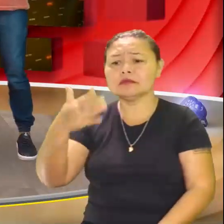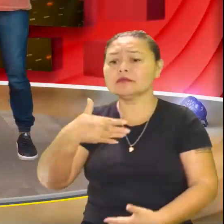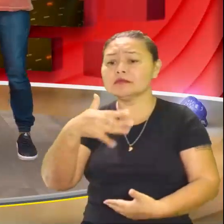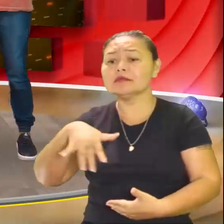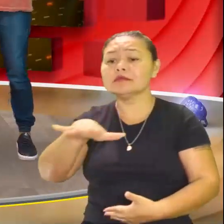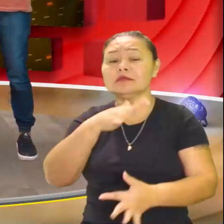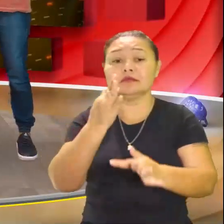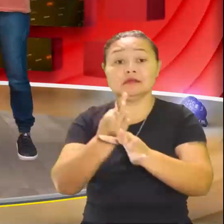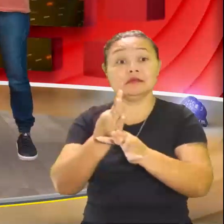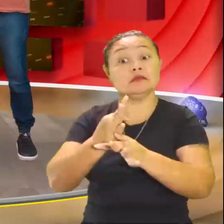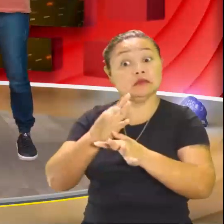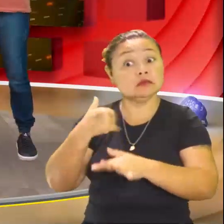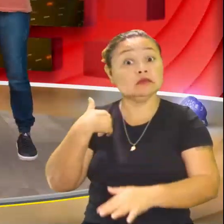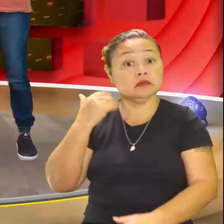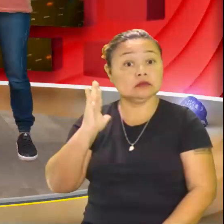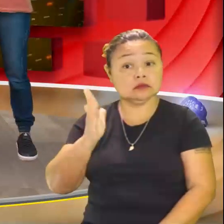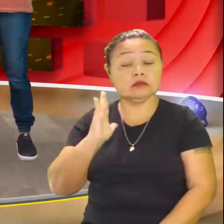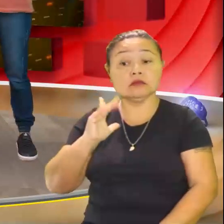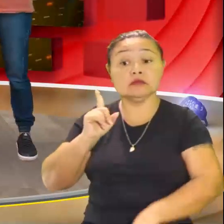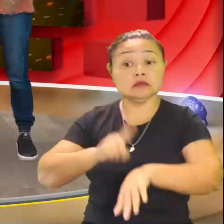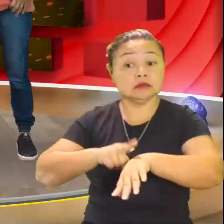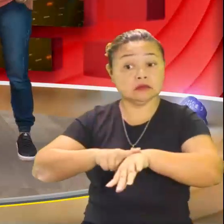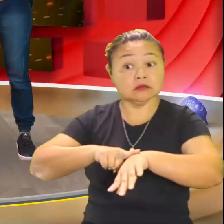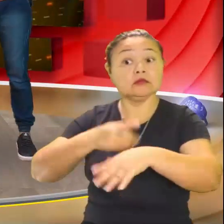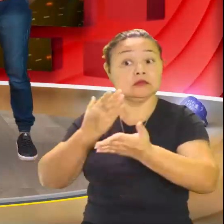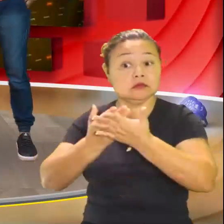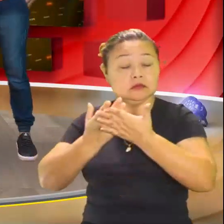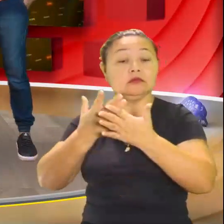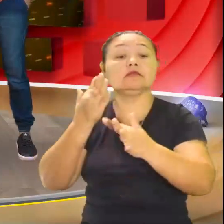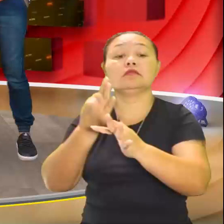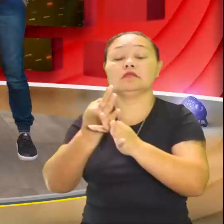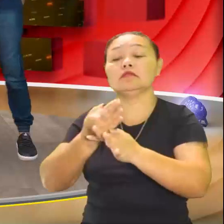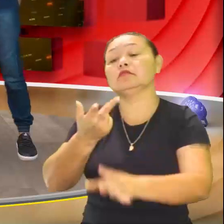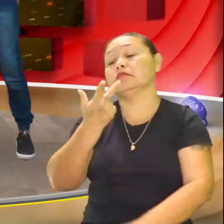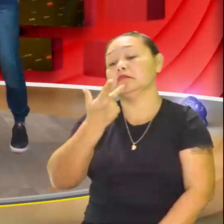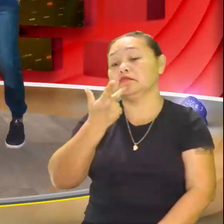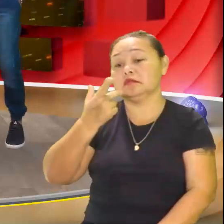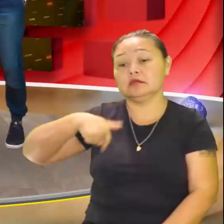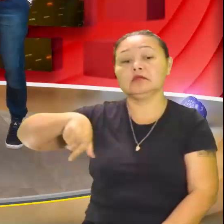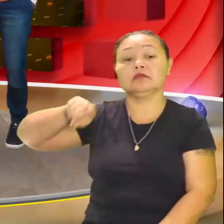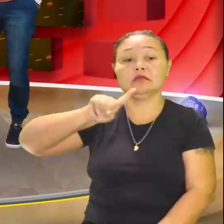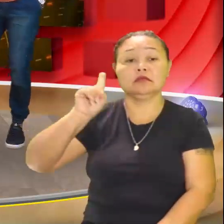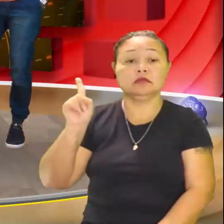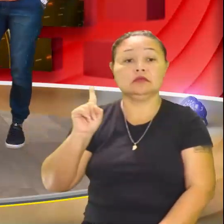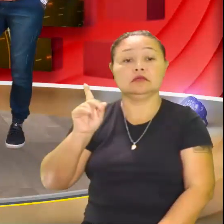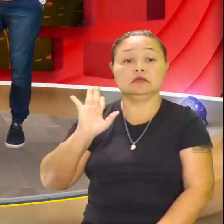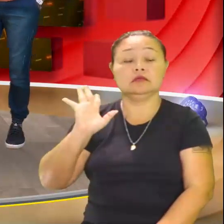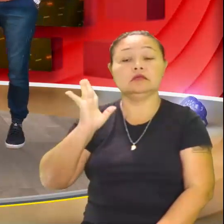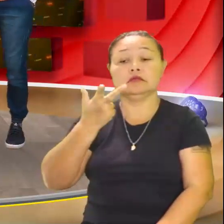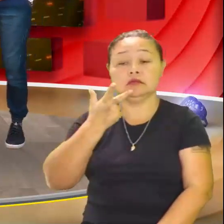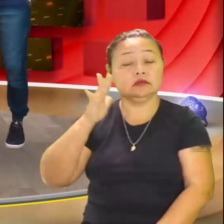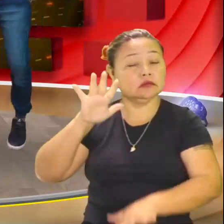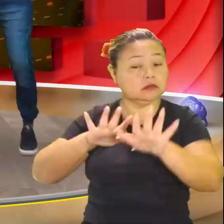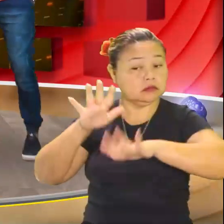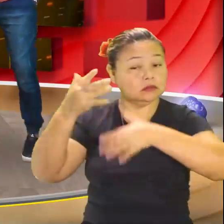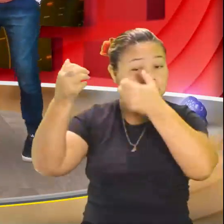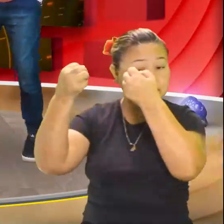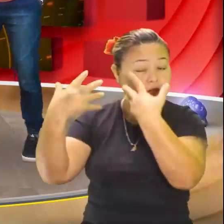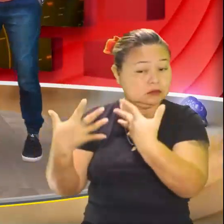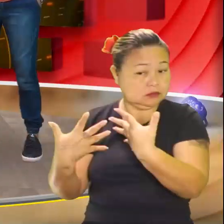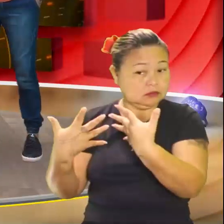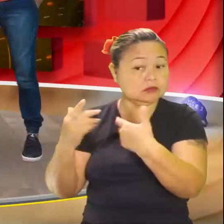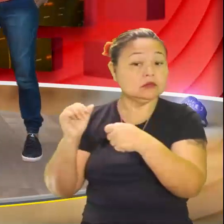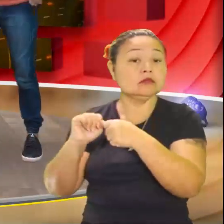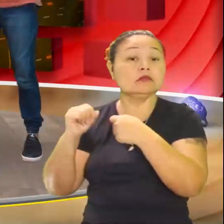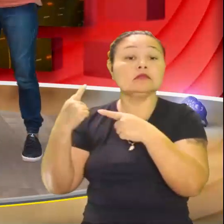na física com o pé na frente, tá? Porque a hora que chegar as aulas de física, você, eu já ouvi os professores de matemática já nos disseram algumas coisas,